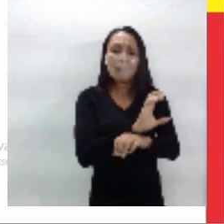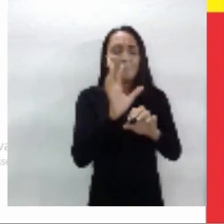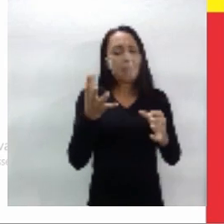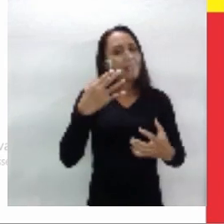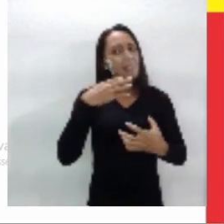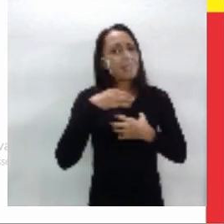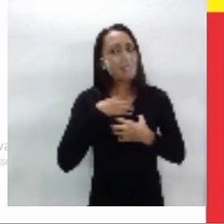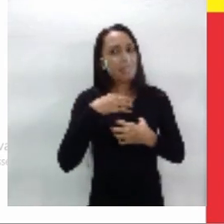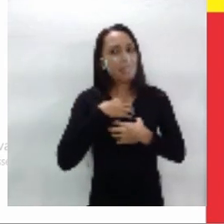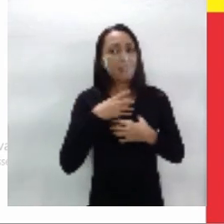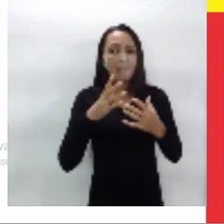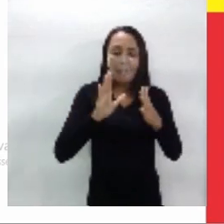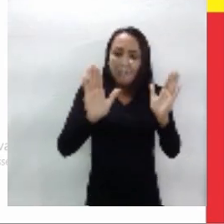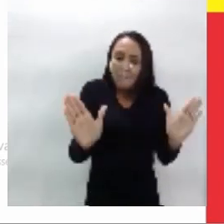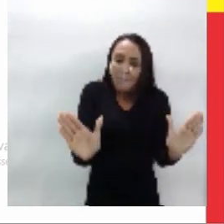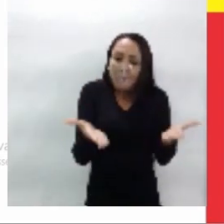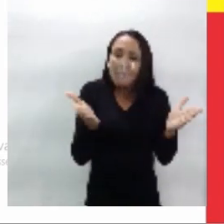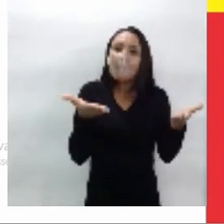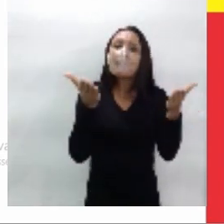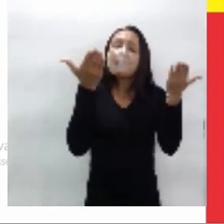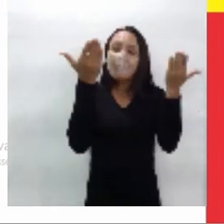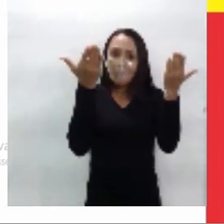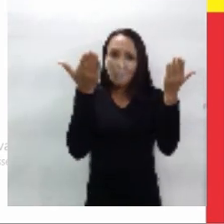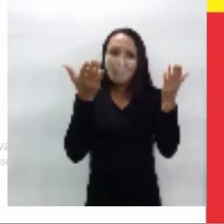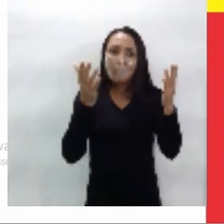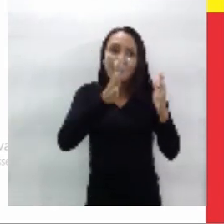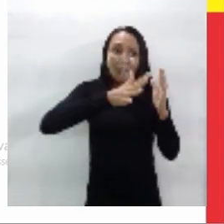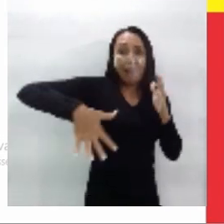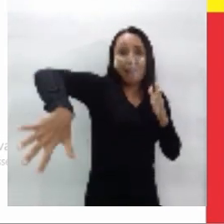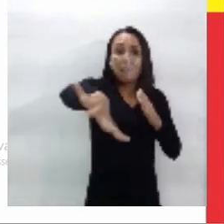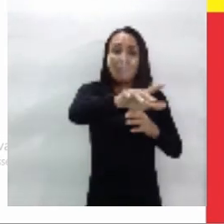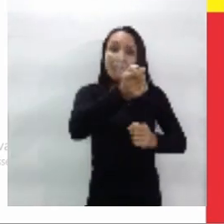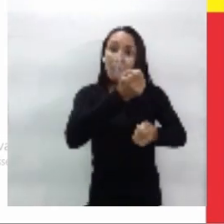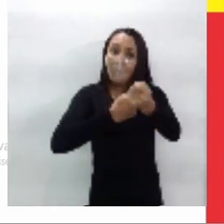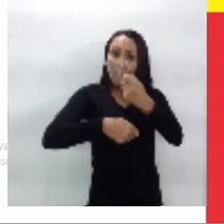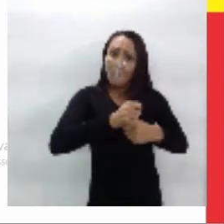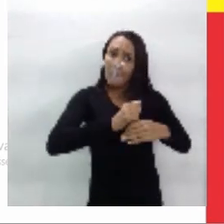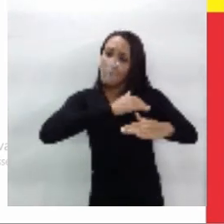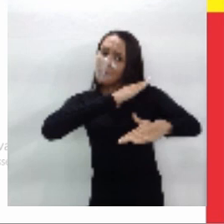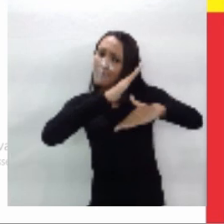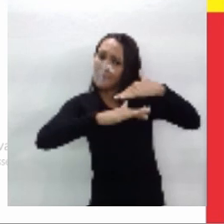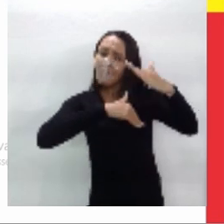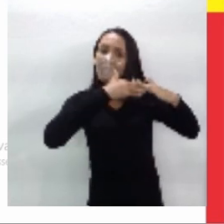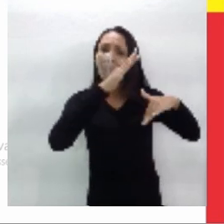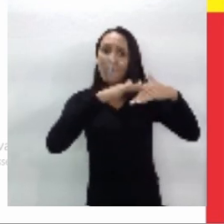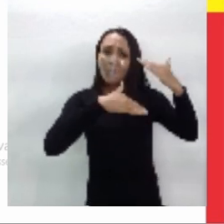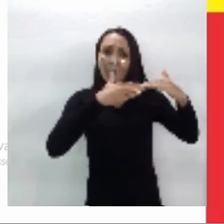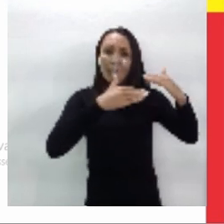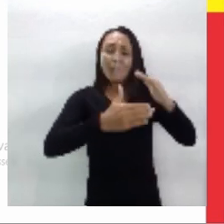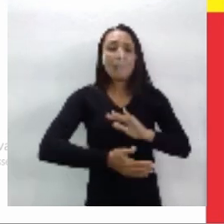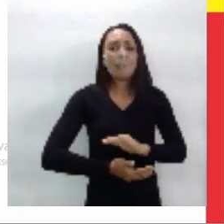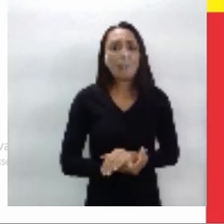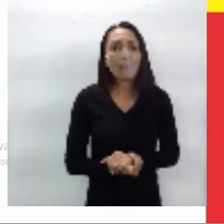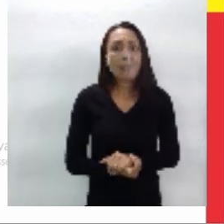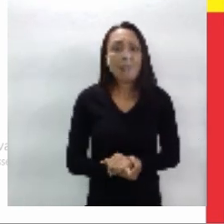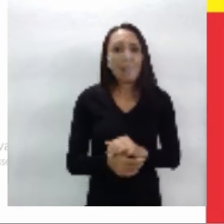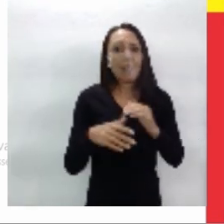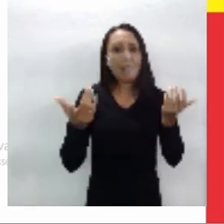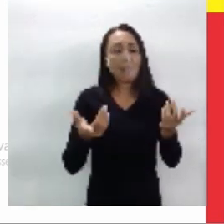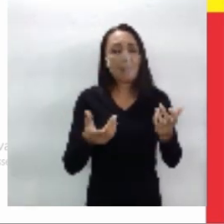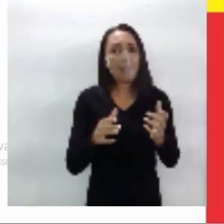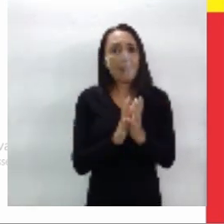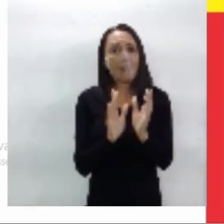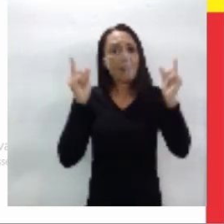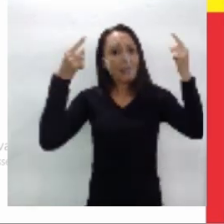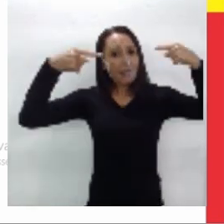sentir através do incentivo à expansão do comércio, de ações armadas na disputa